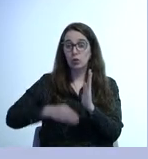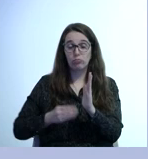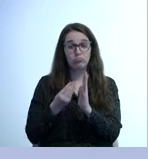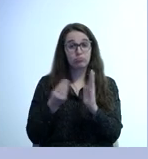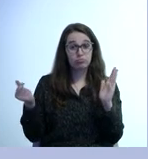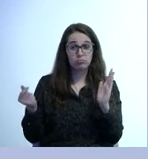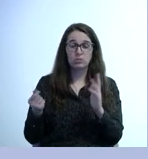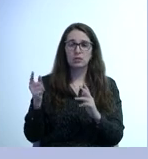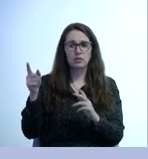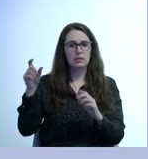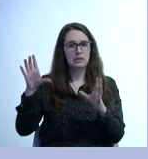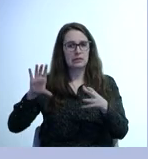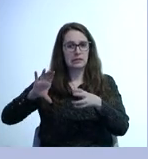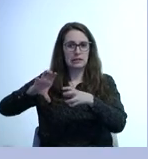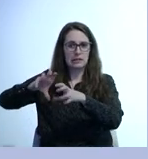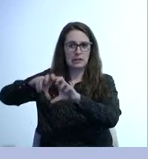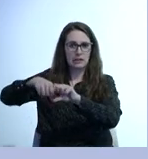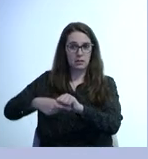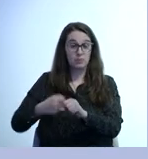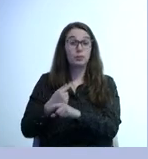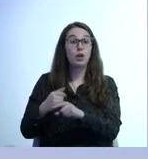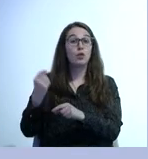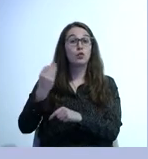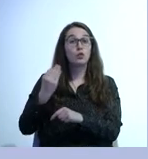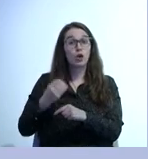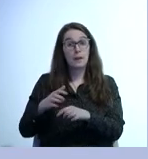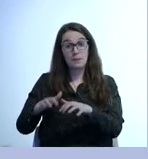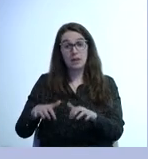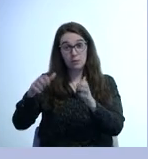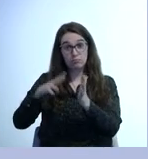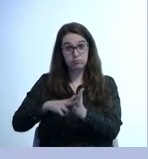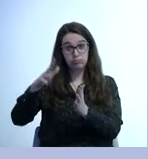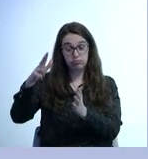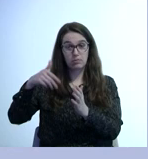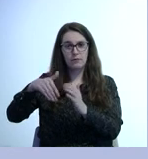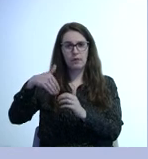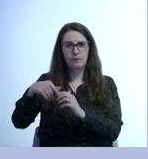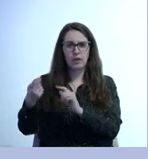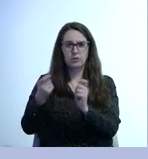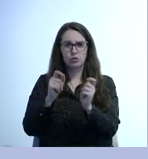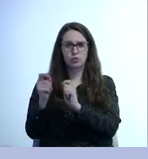e por aí fora. Está aprovado no Parlamento e julgo que vai entrar em discussão